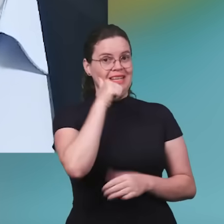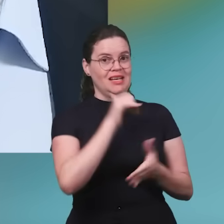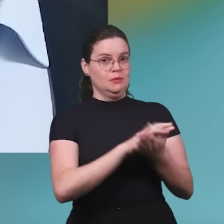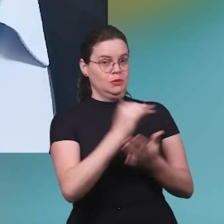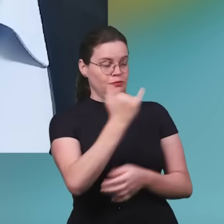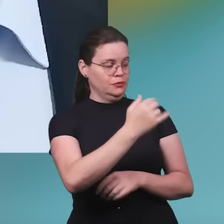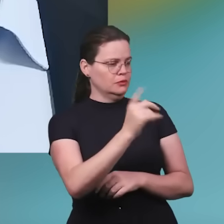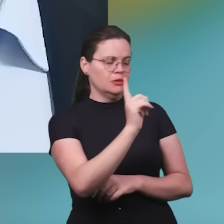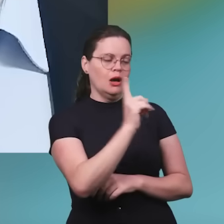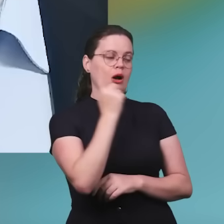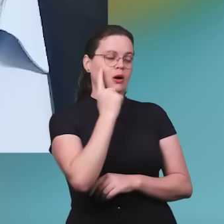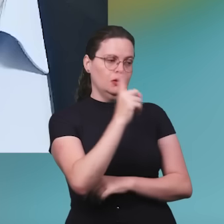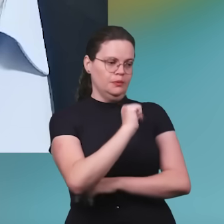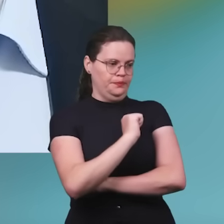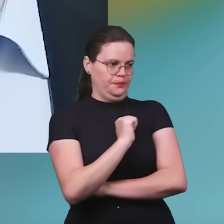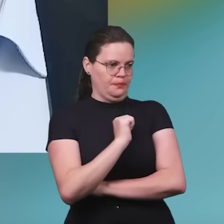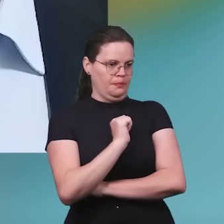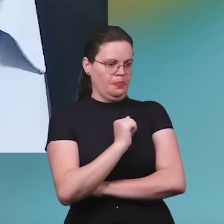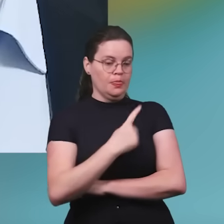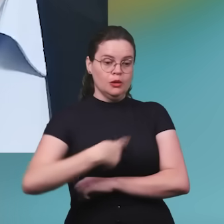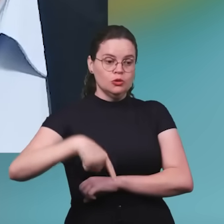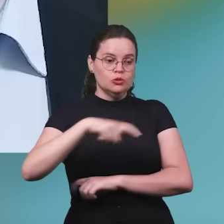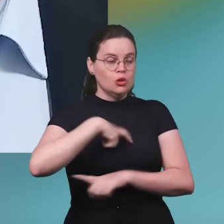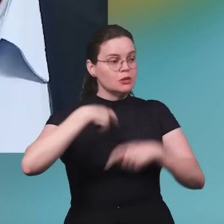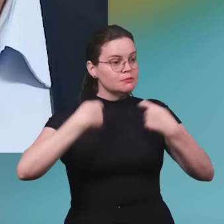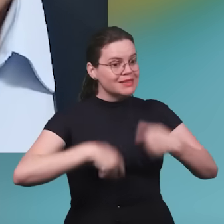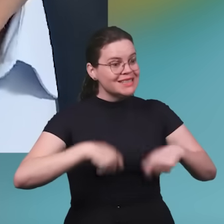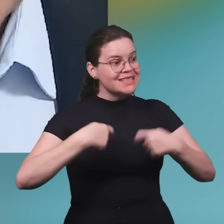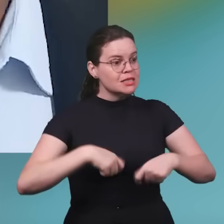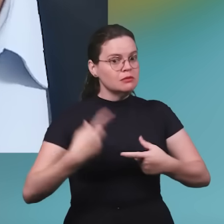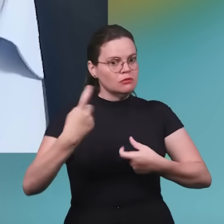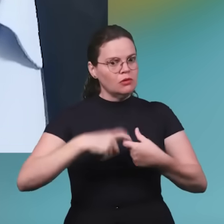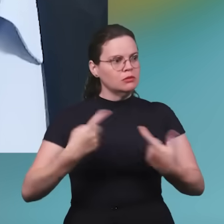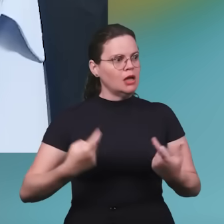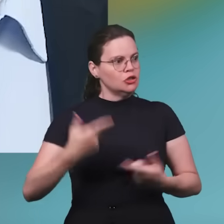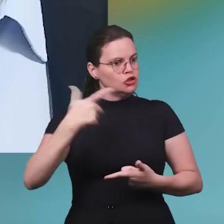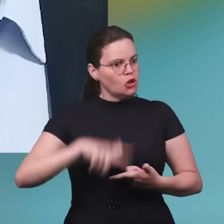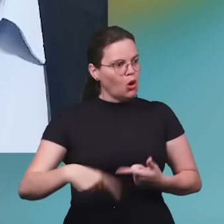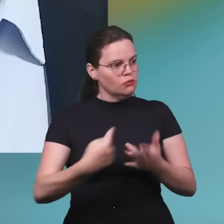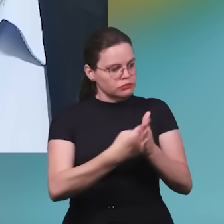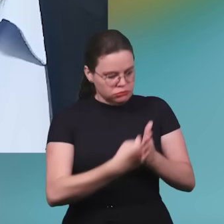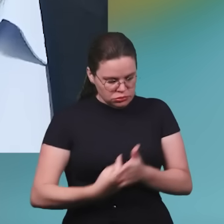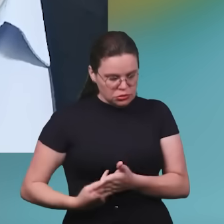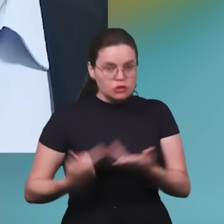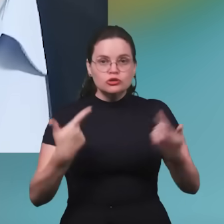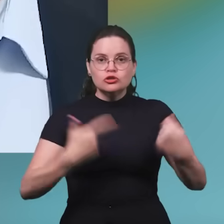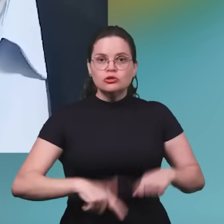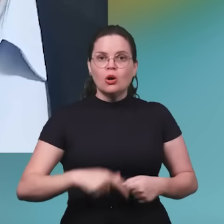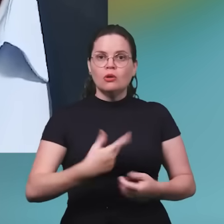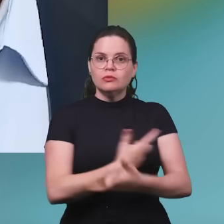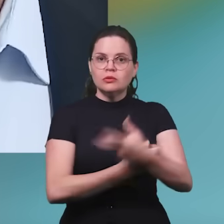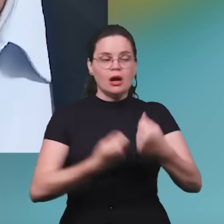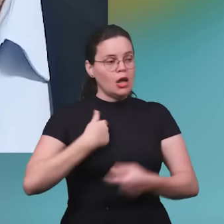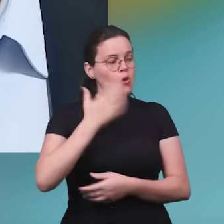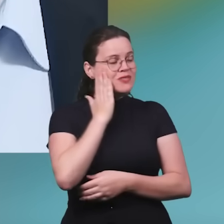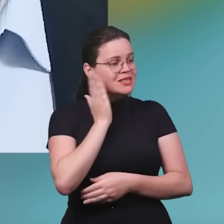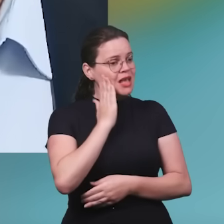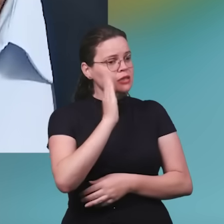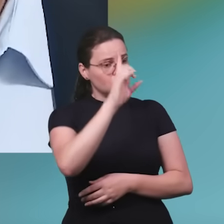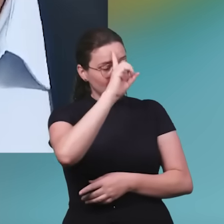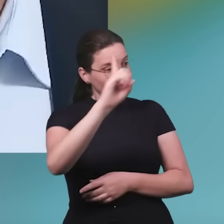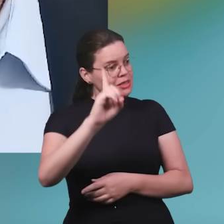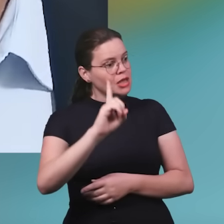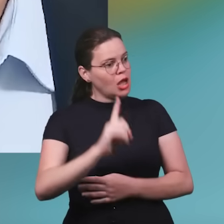olha, nós temos que voltar. A gente tem que repetir os exames. Eu sei que Deus me curou.